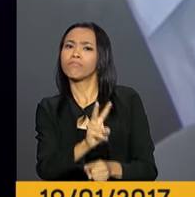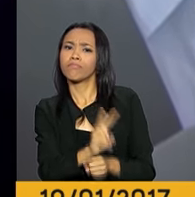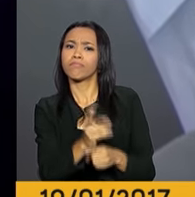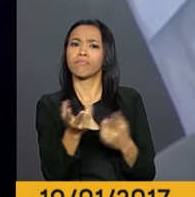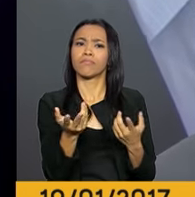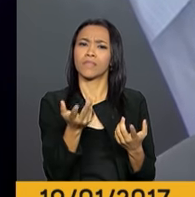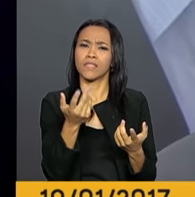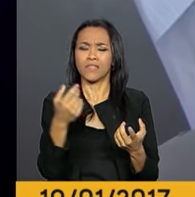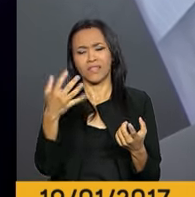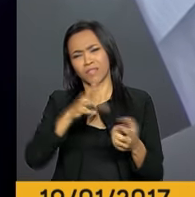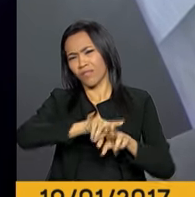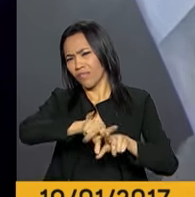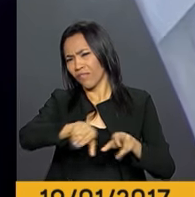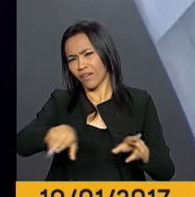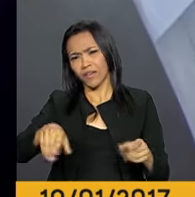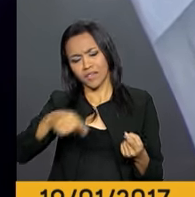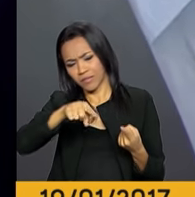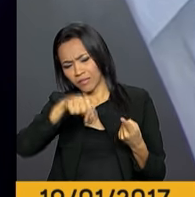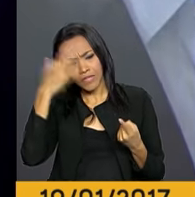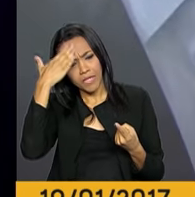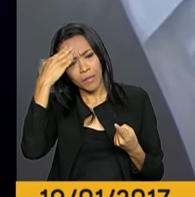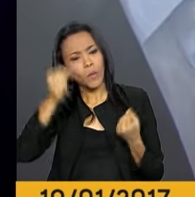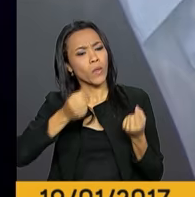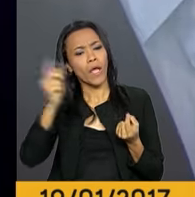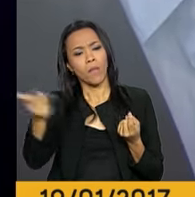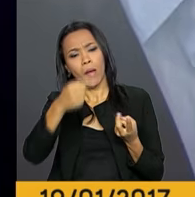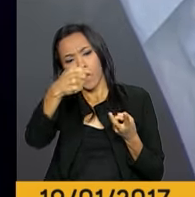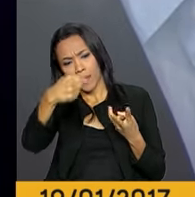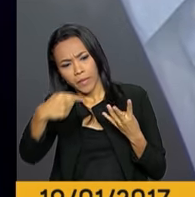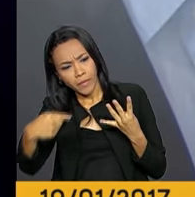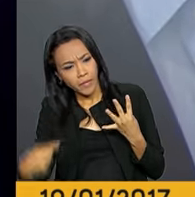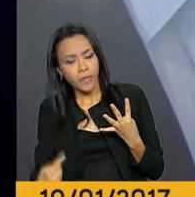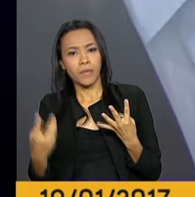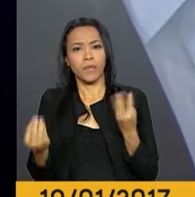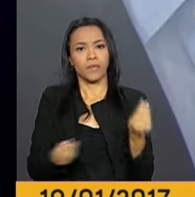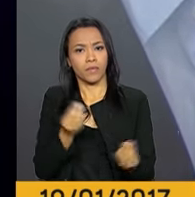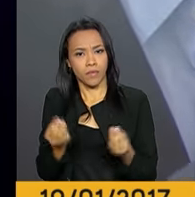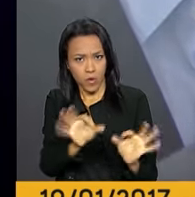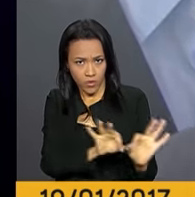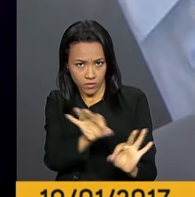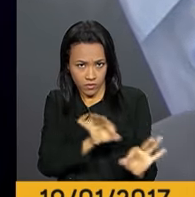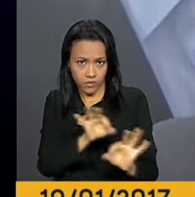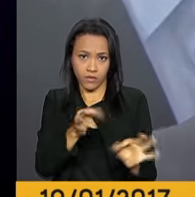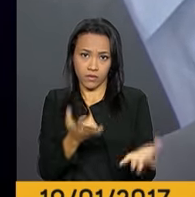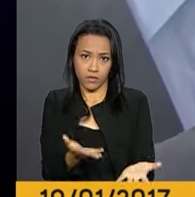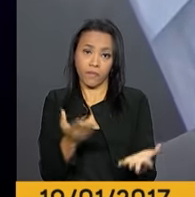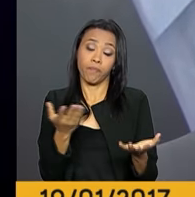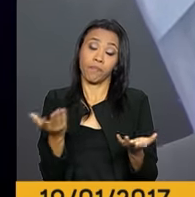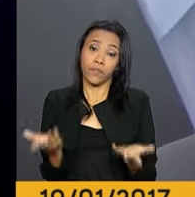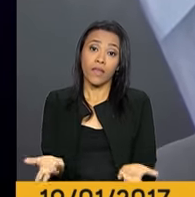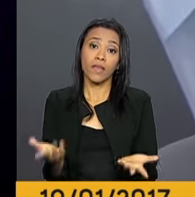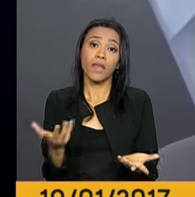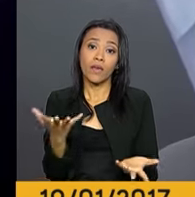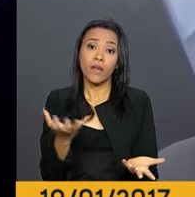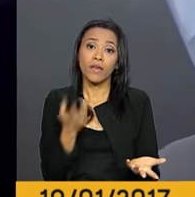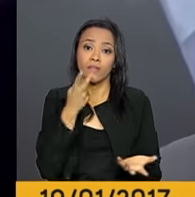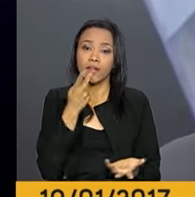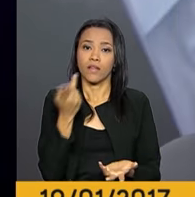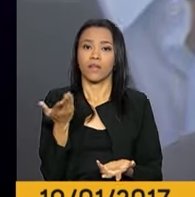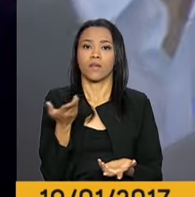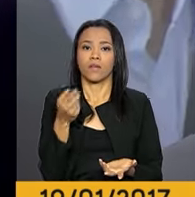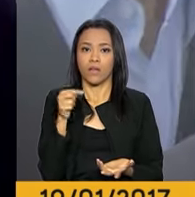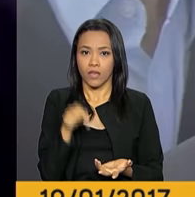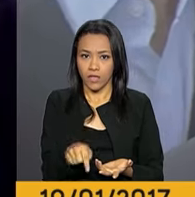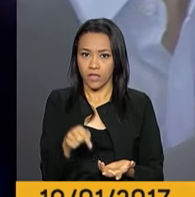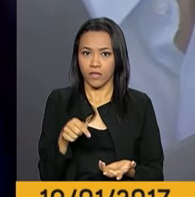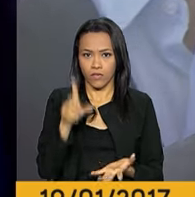ainda uma sentença judicial, para agilizar essas sentenças judiciais. É isso que acontece. Ou seja, eu quero revelar com isso, fiz